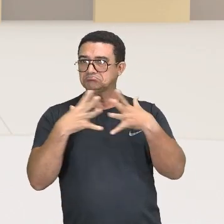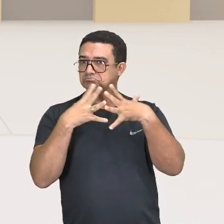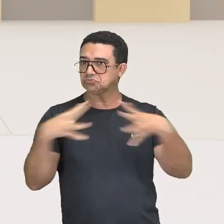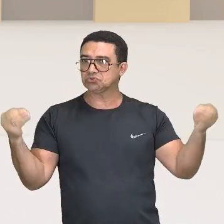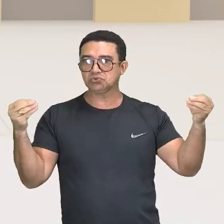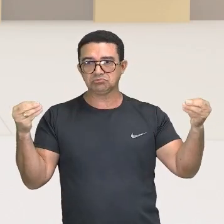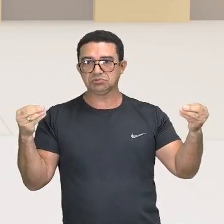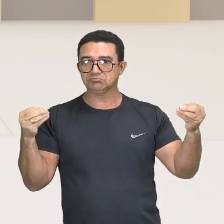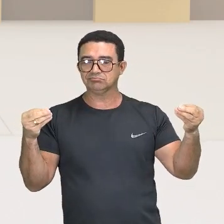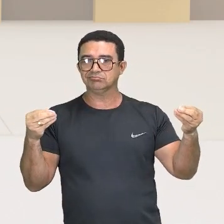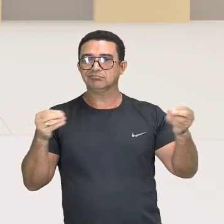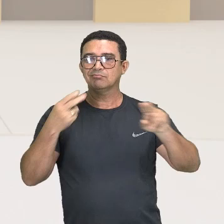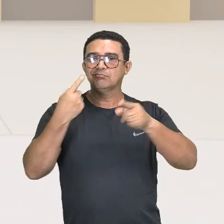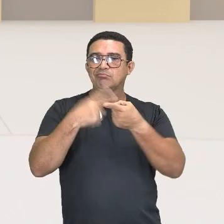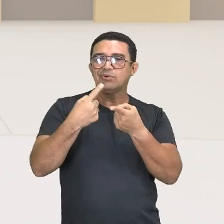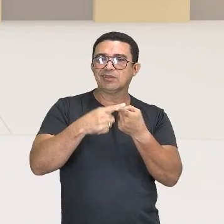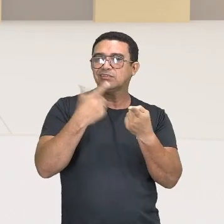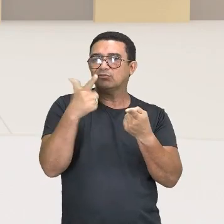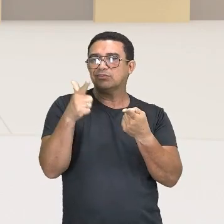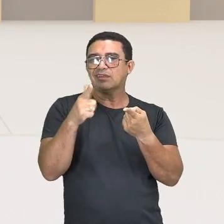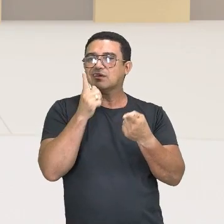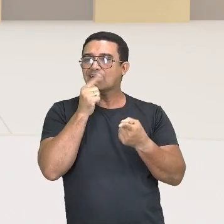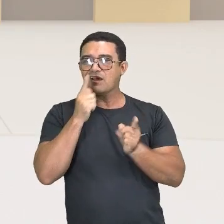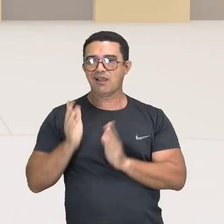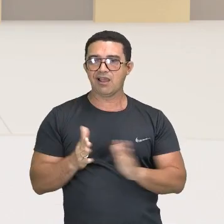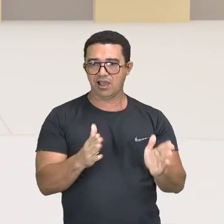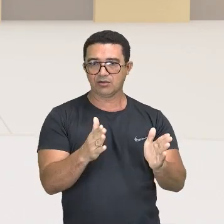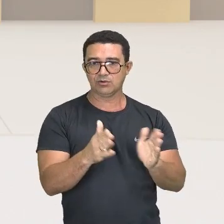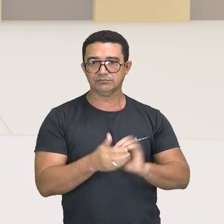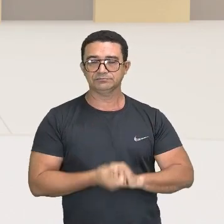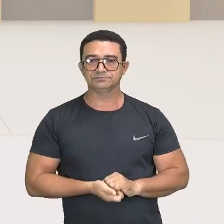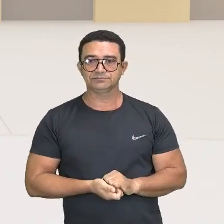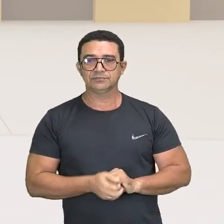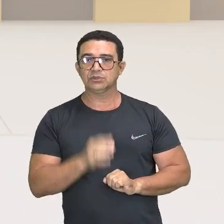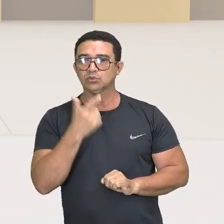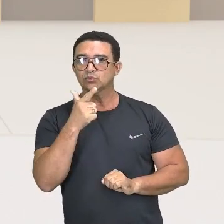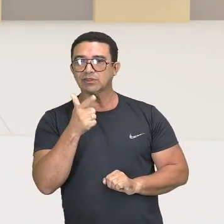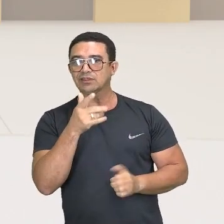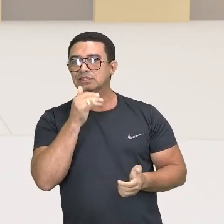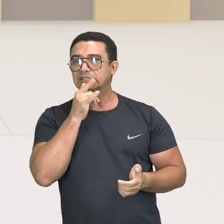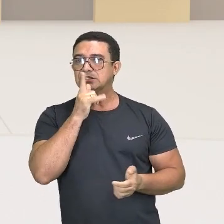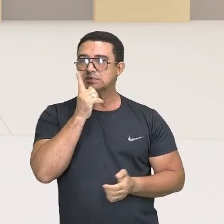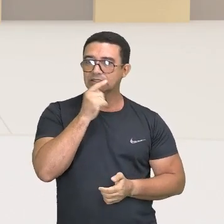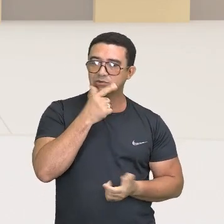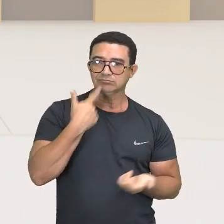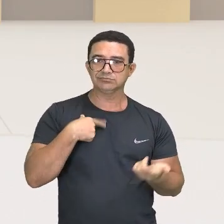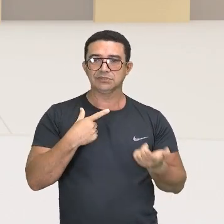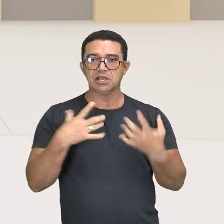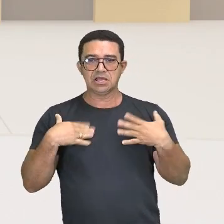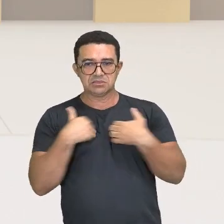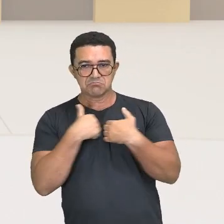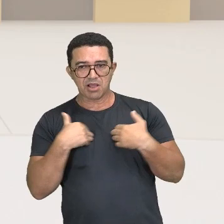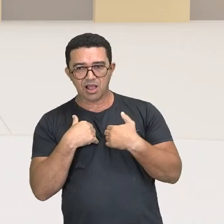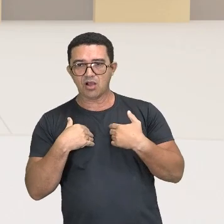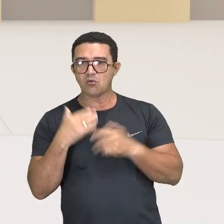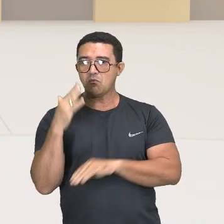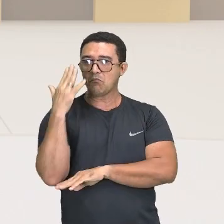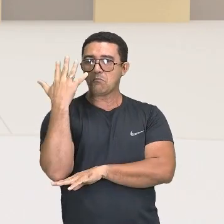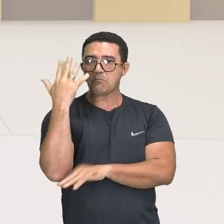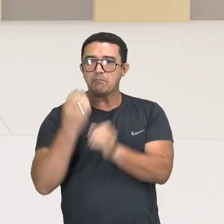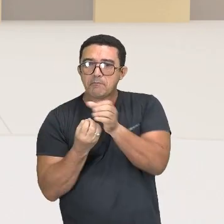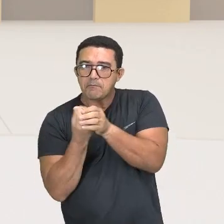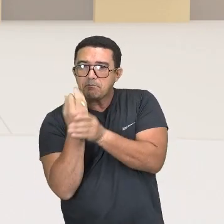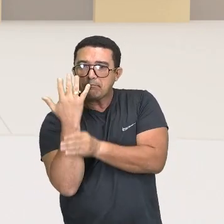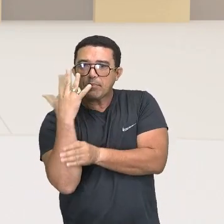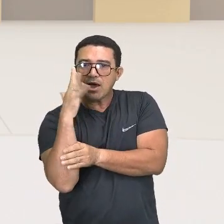levar aí à extinção de algumas espécies de seres vivos, né? Sejam eles animais ou até mesmo plantas, né, que podem estar ameaçados